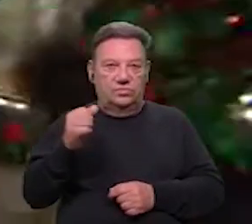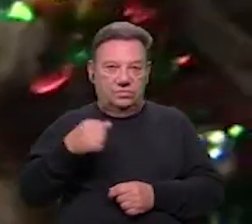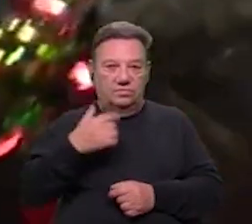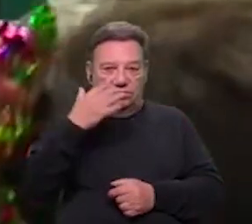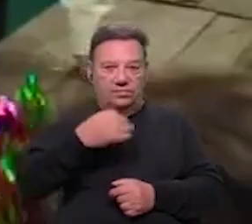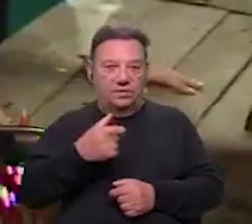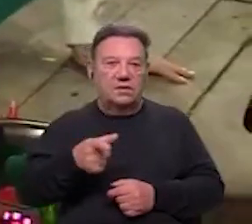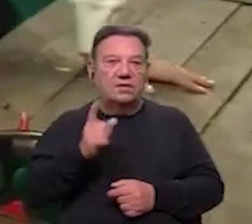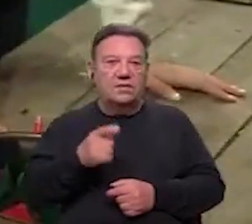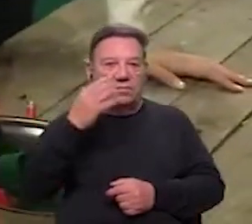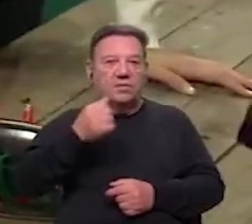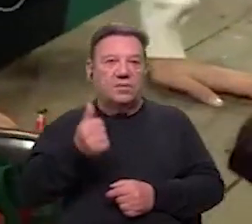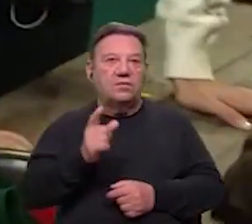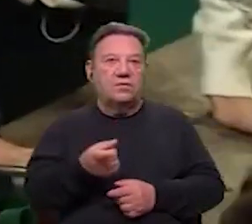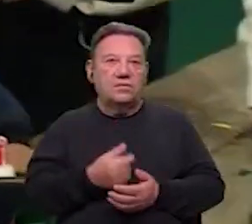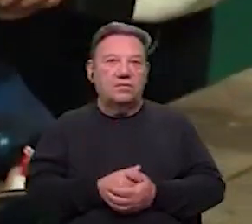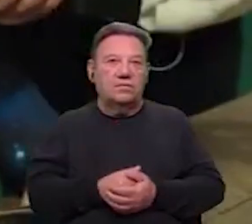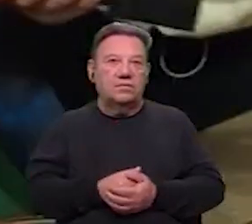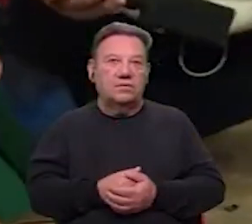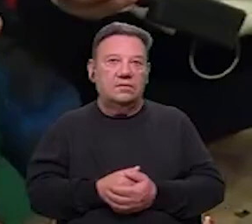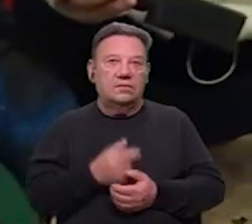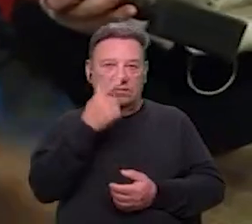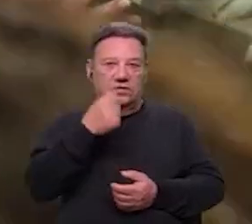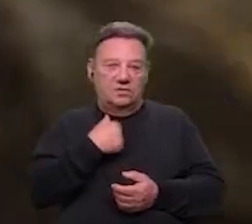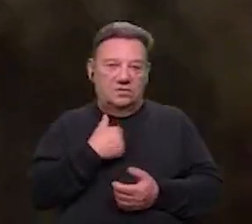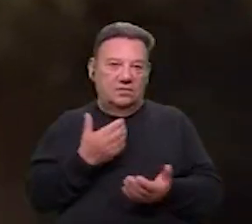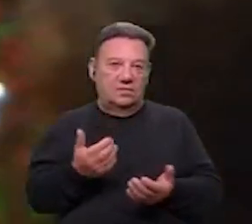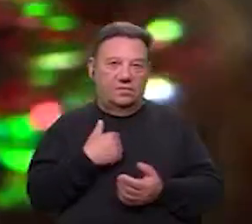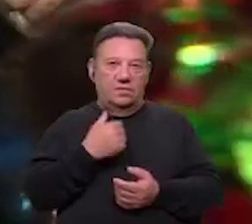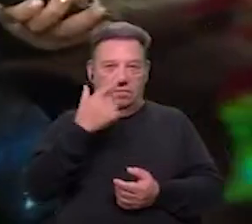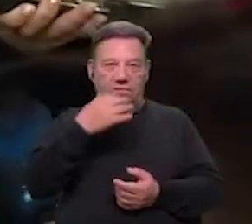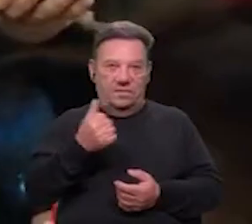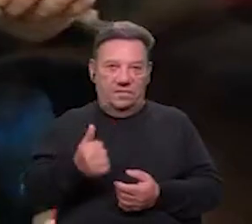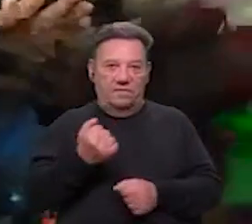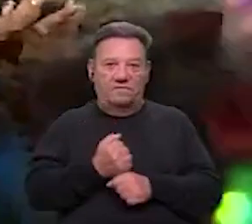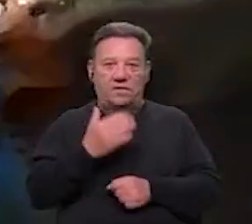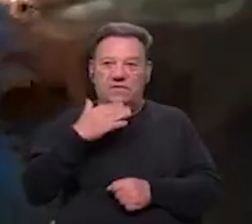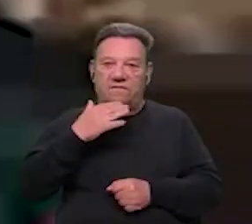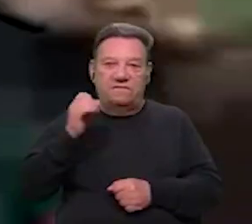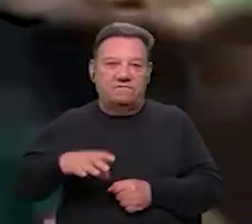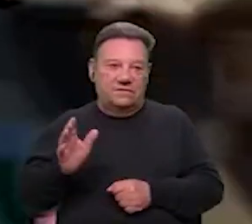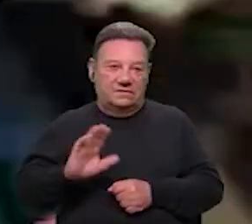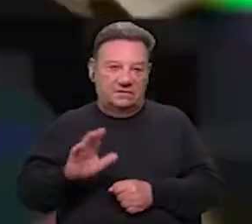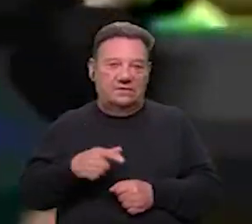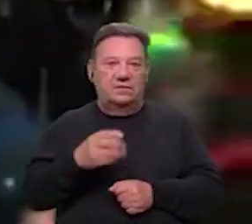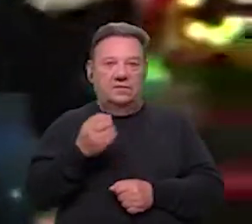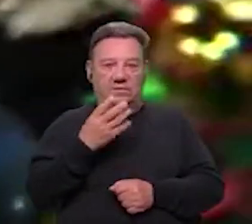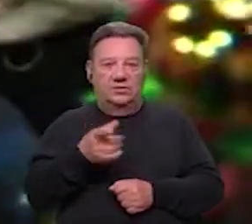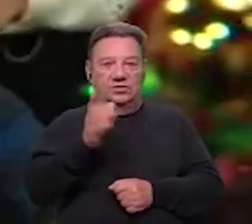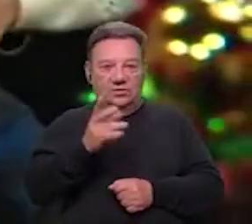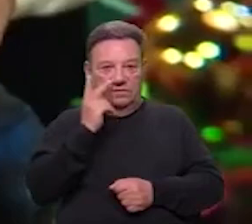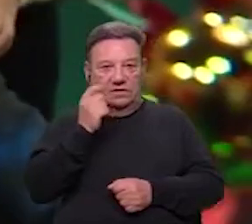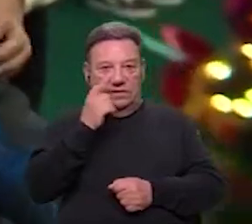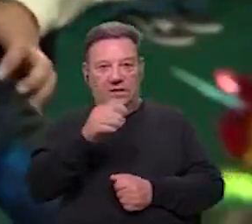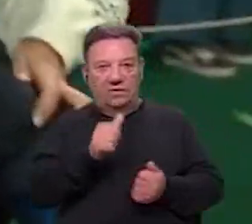Sim. O que é portar-se bem? É uma pessoa que se porta bem e não faz asneiras. Muito bem. E já viram quem é que